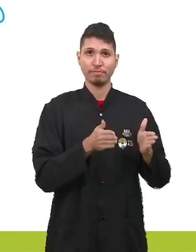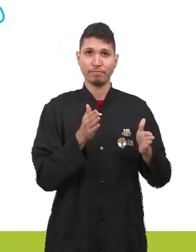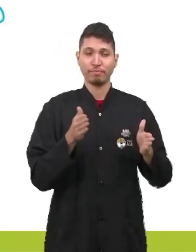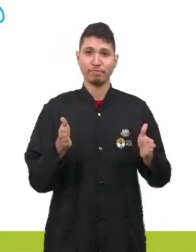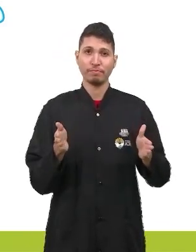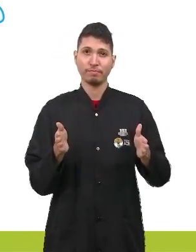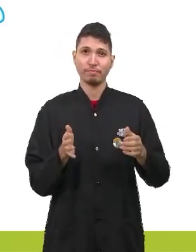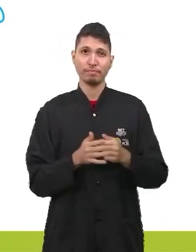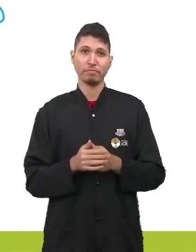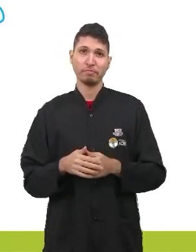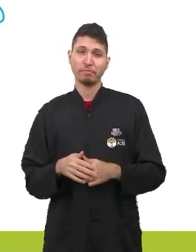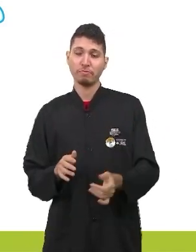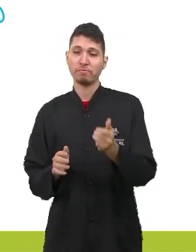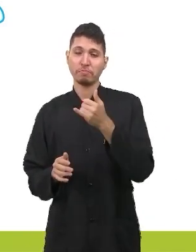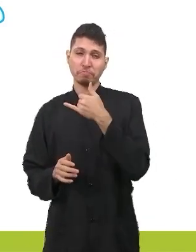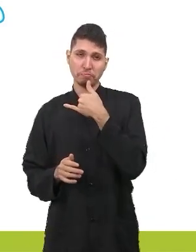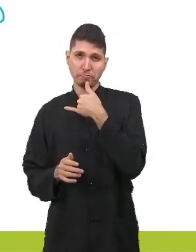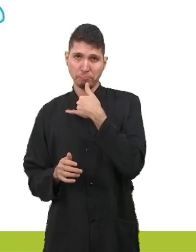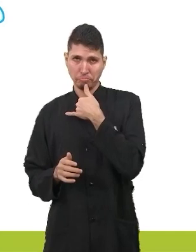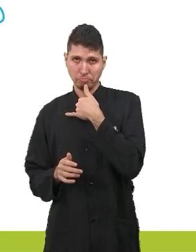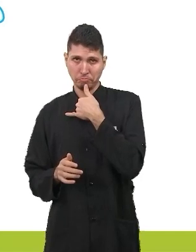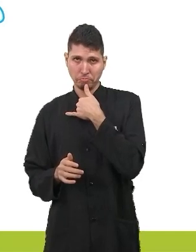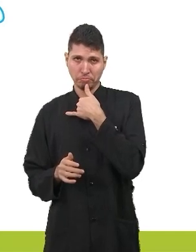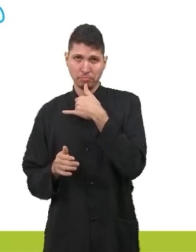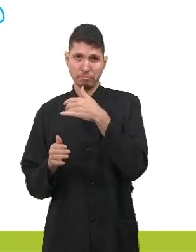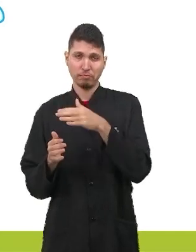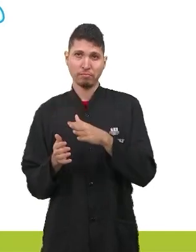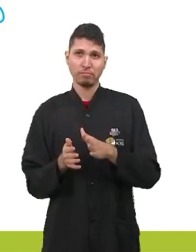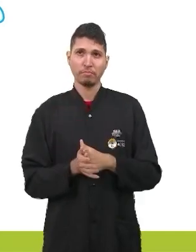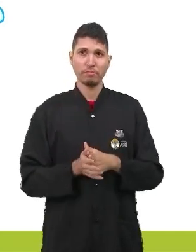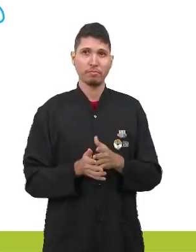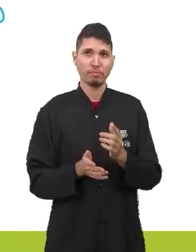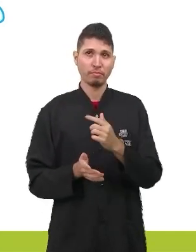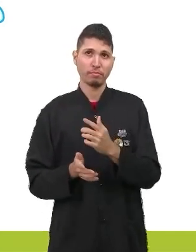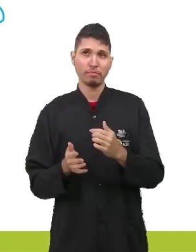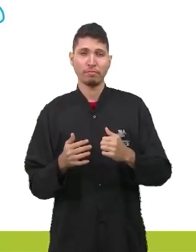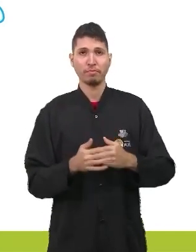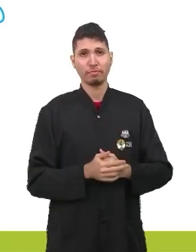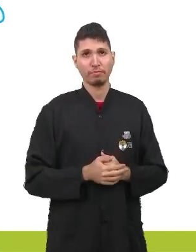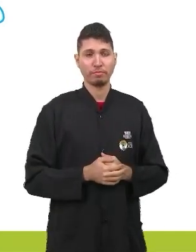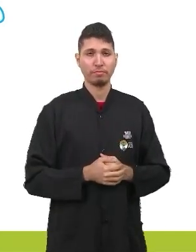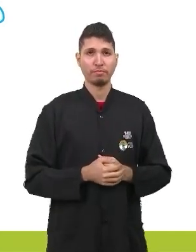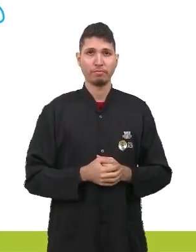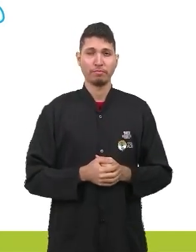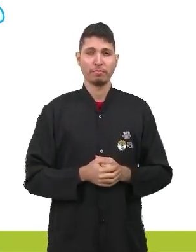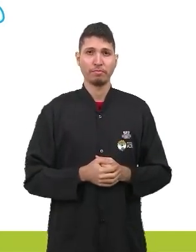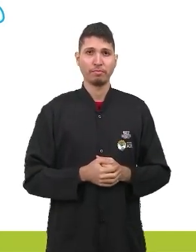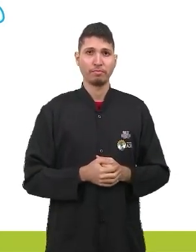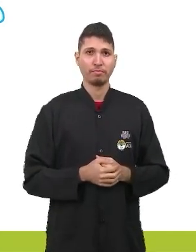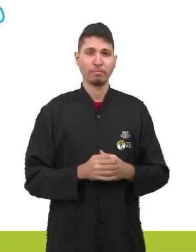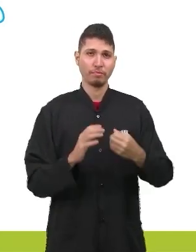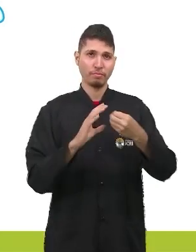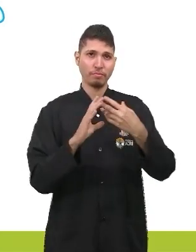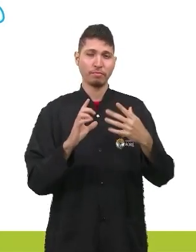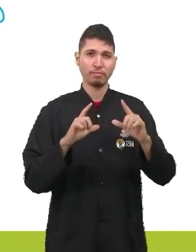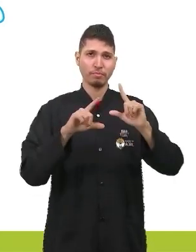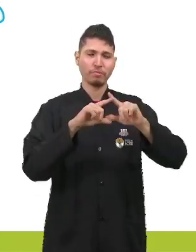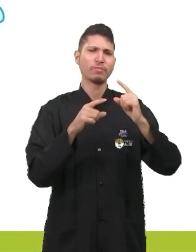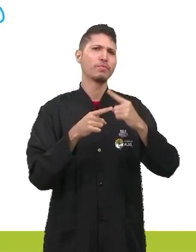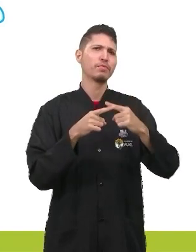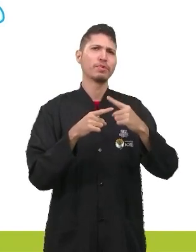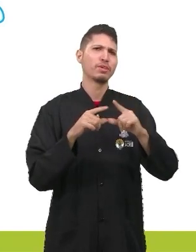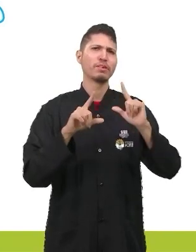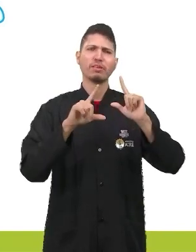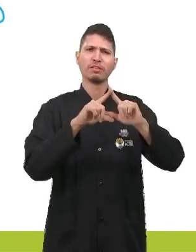Tá tristinho, tá vendo? Borocochô, função decrescente, concavidade para baixo. Professor, vamos às características de delta. Por que o delta é